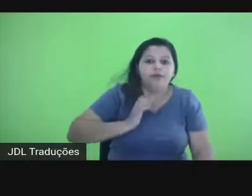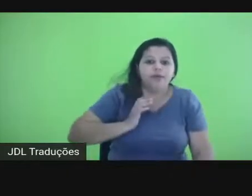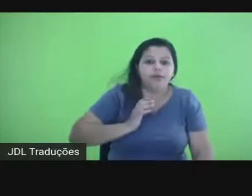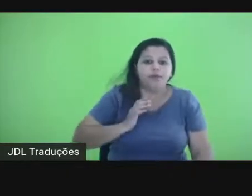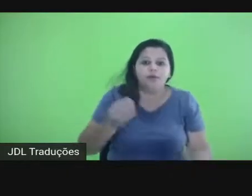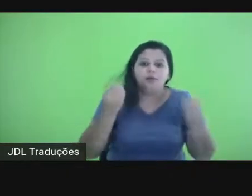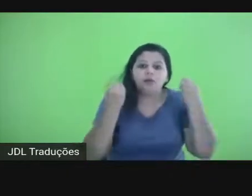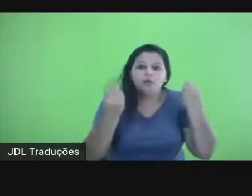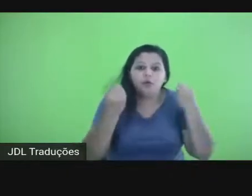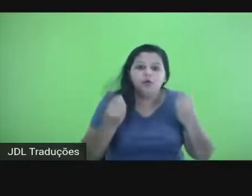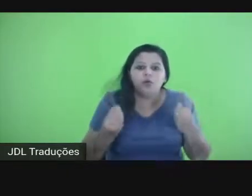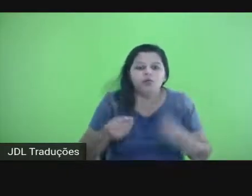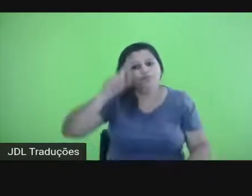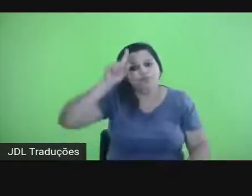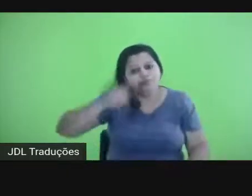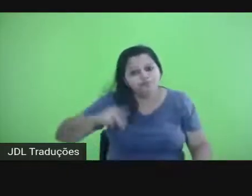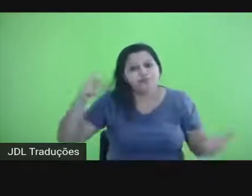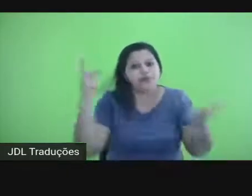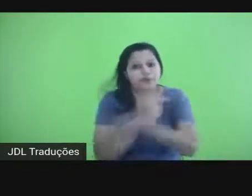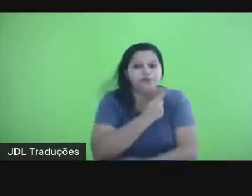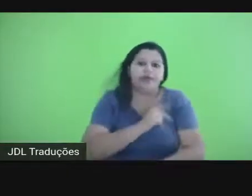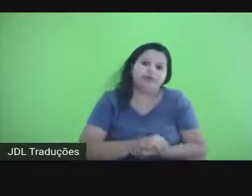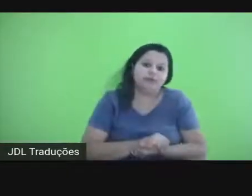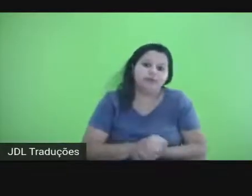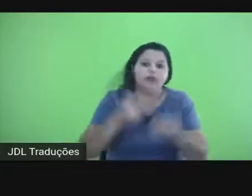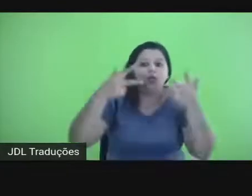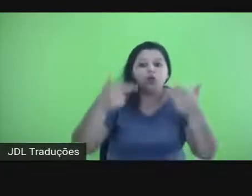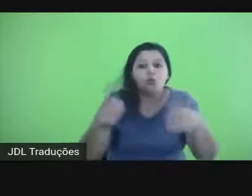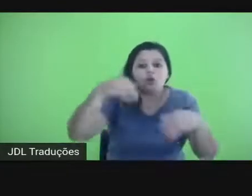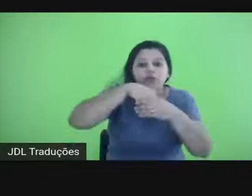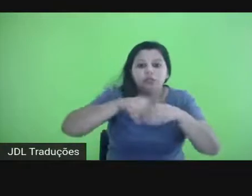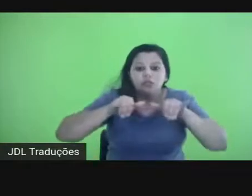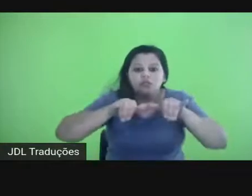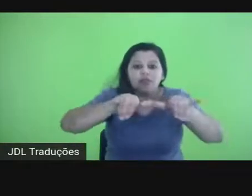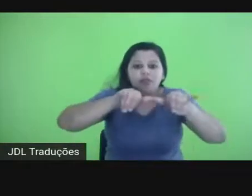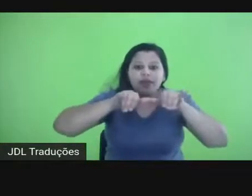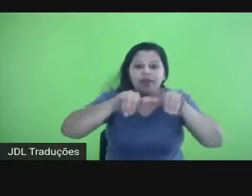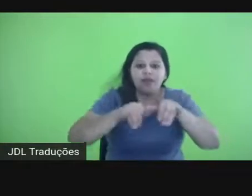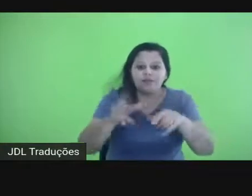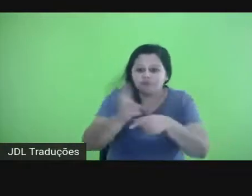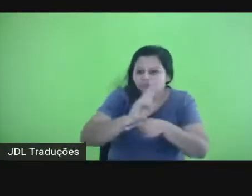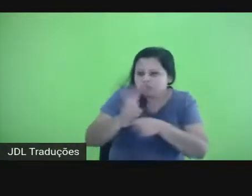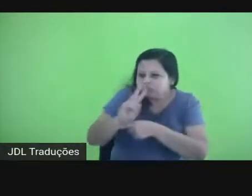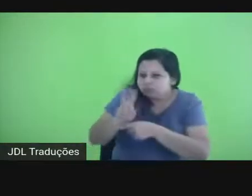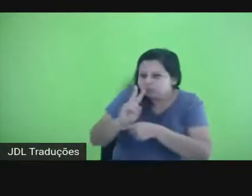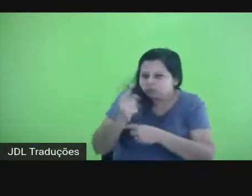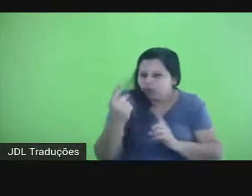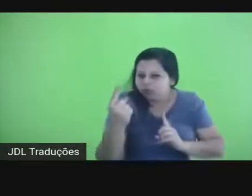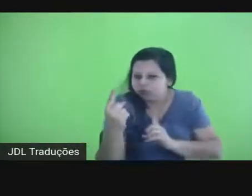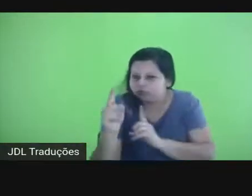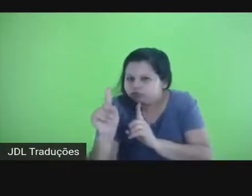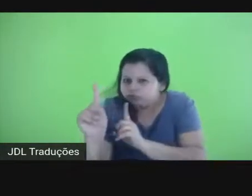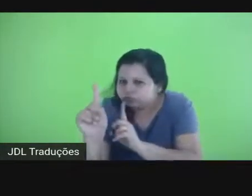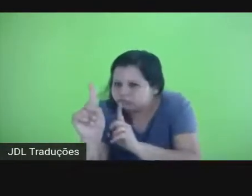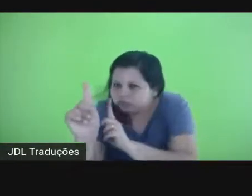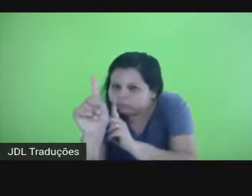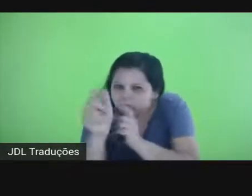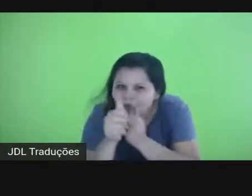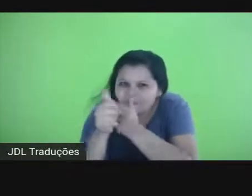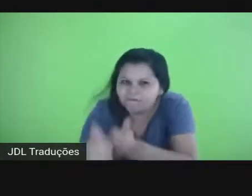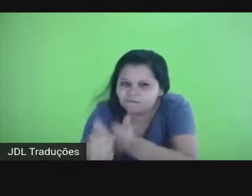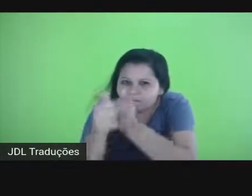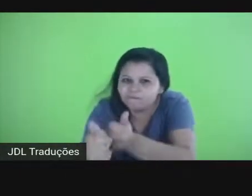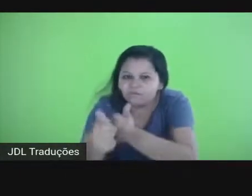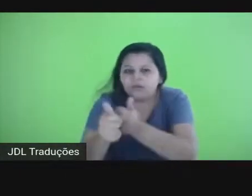essas coisas que acontecem, ser seguido no supermercado, enfim. Então isso que Milton Santos fala com a questão da cidadania mutilada. A nossa